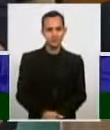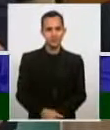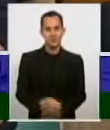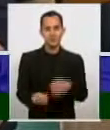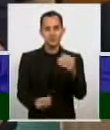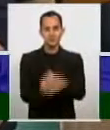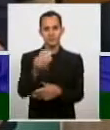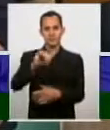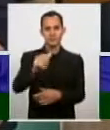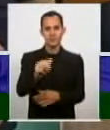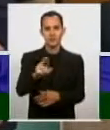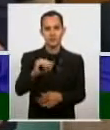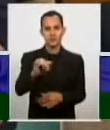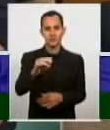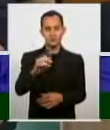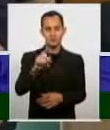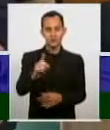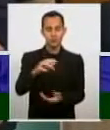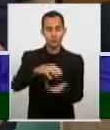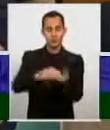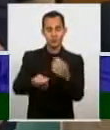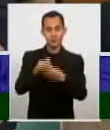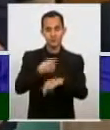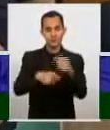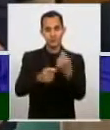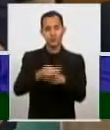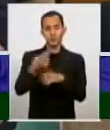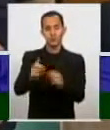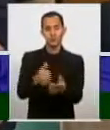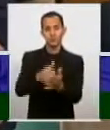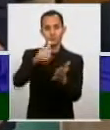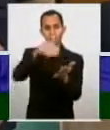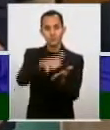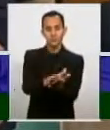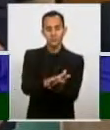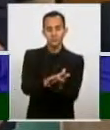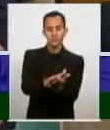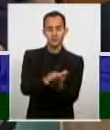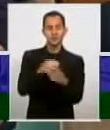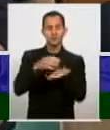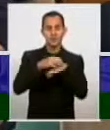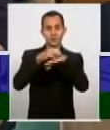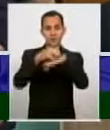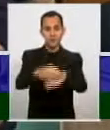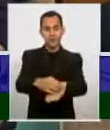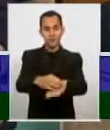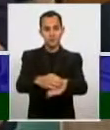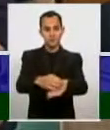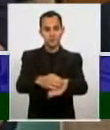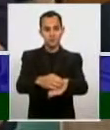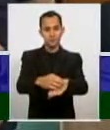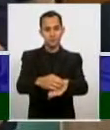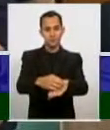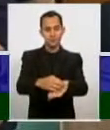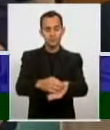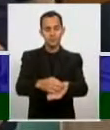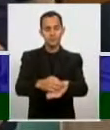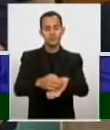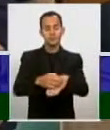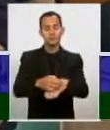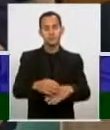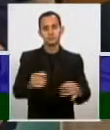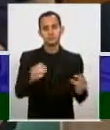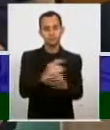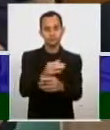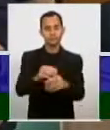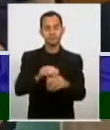Cria JARIT, Junta Administrativa de Recursos de Infração de Trânsito e